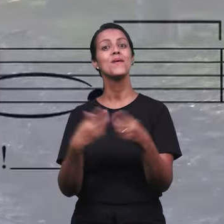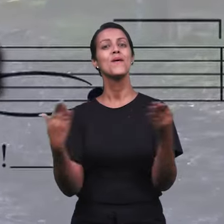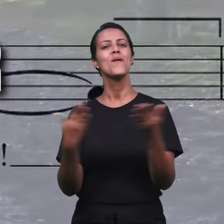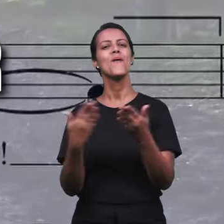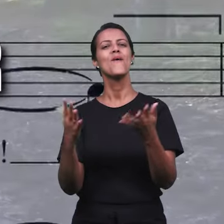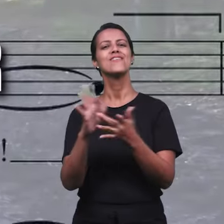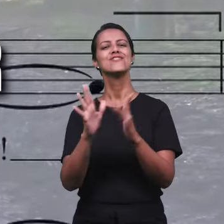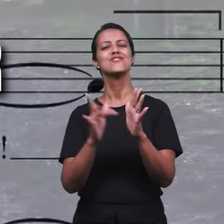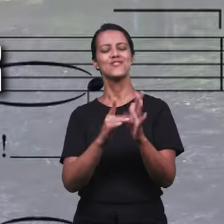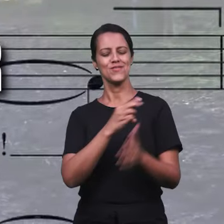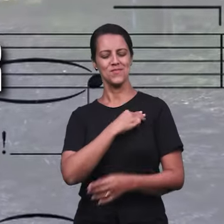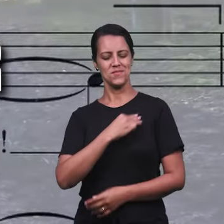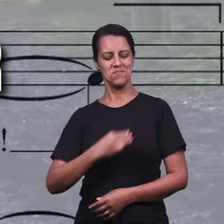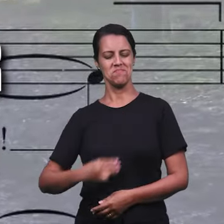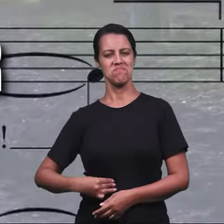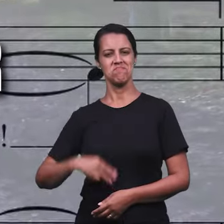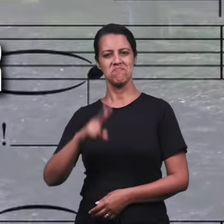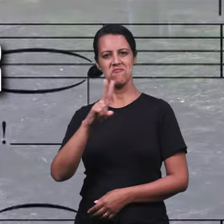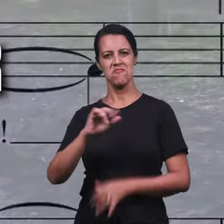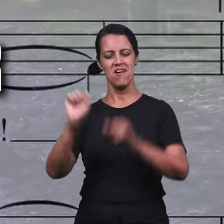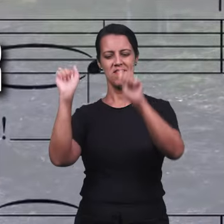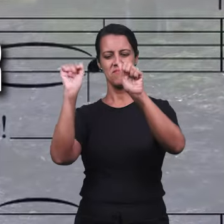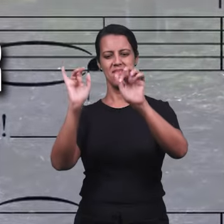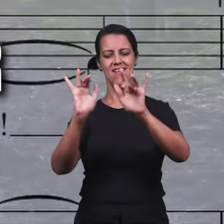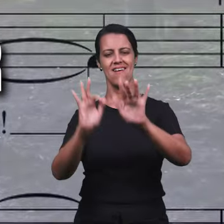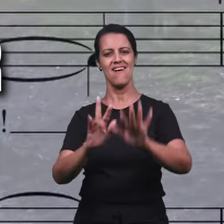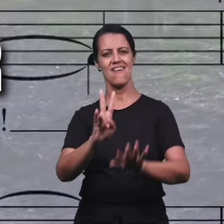convidando hoje passar